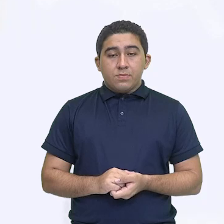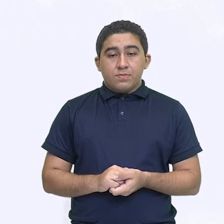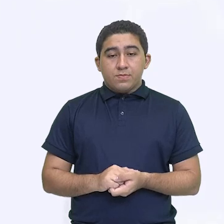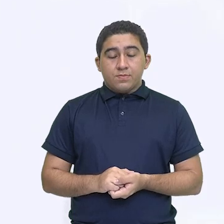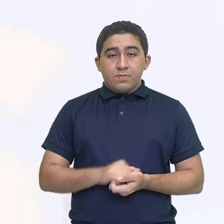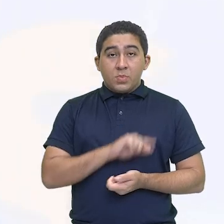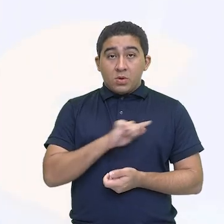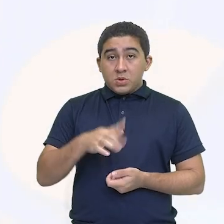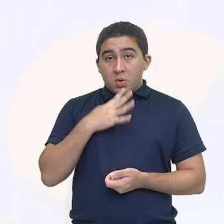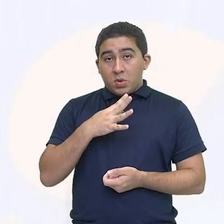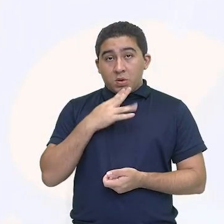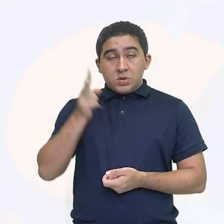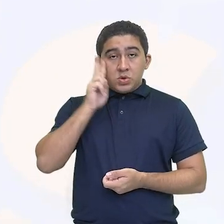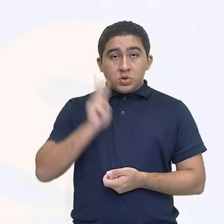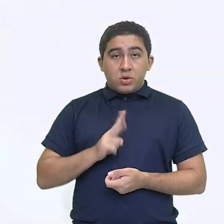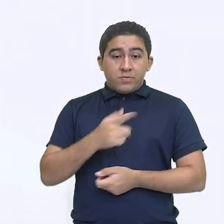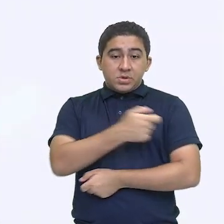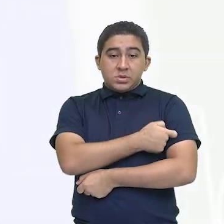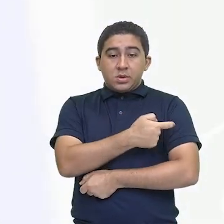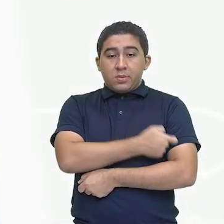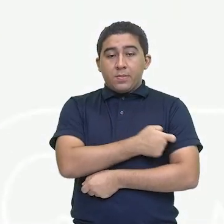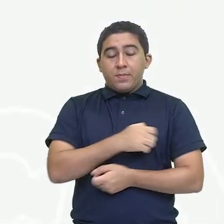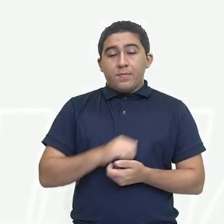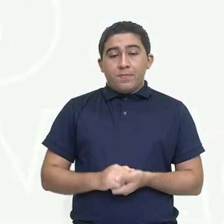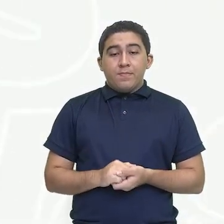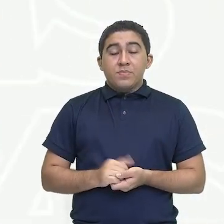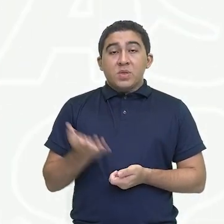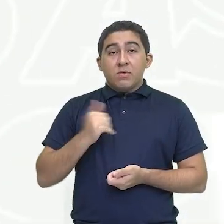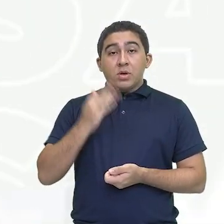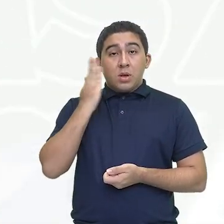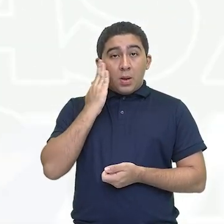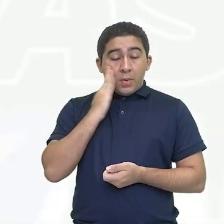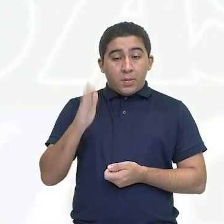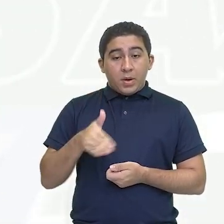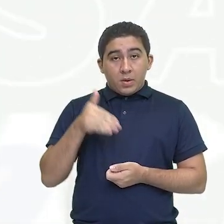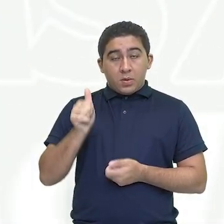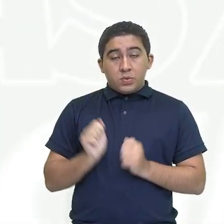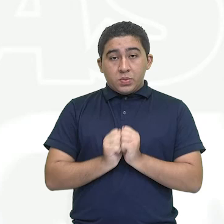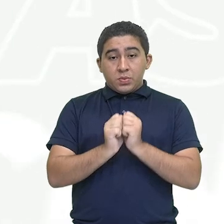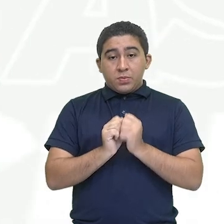Você conhece a história das vacinas? Vem saber um pouco com a gente!